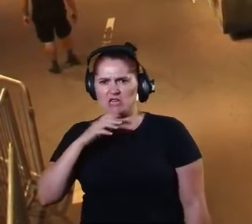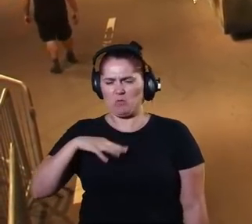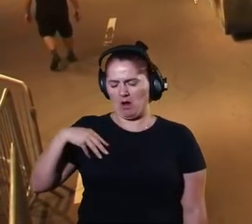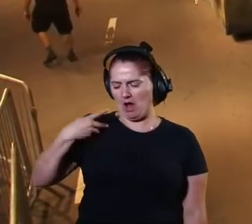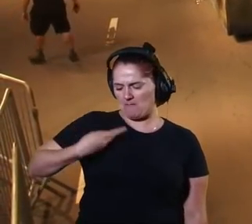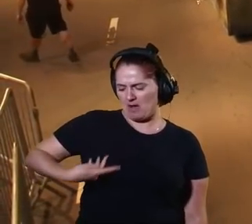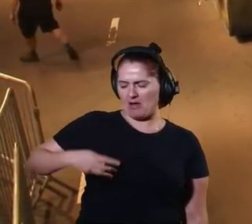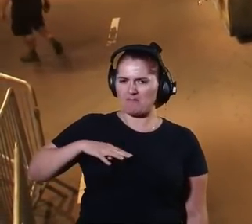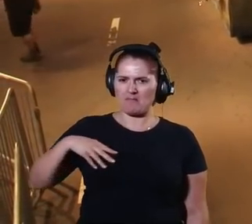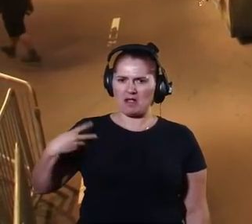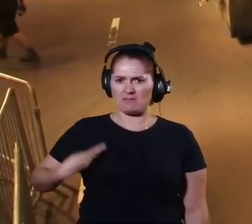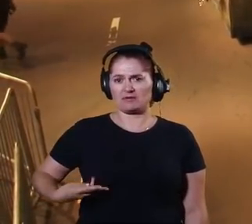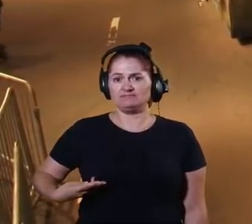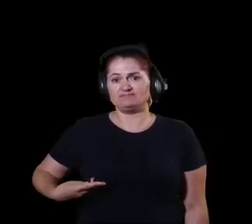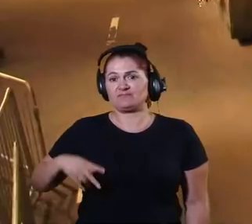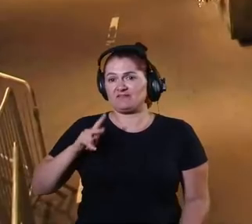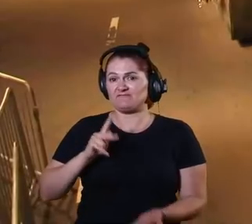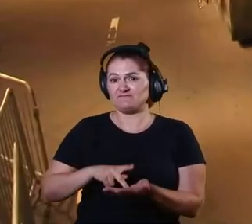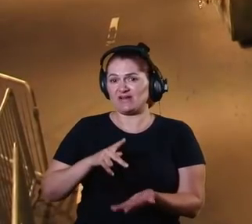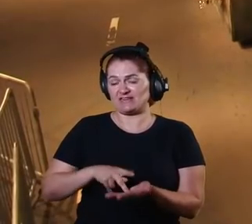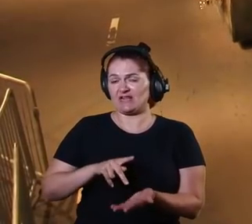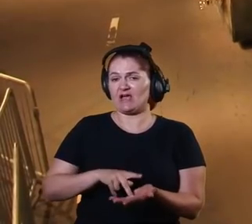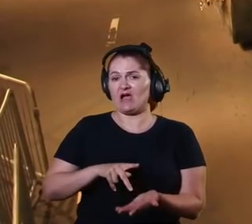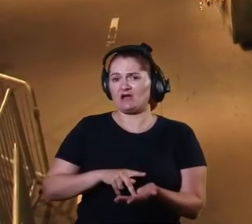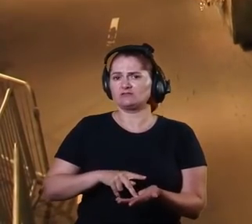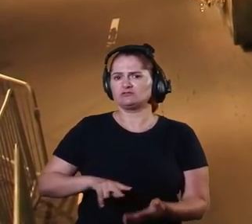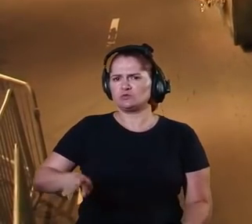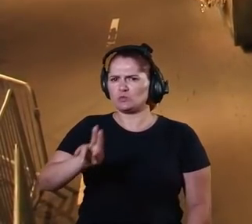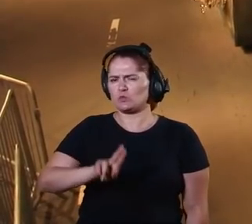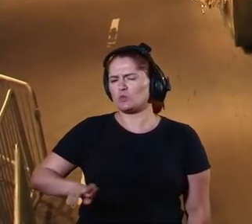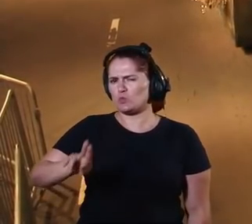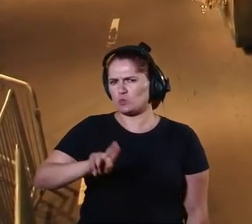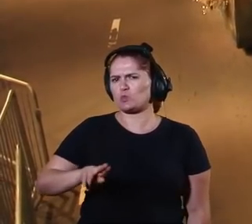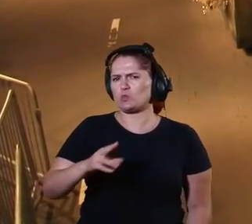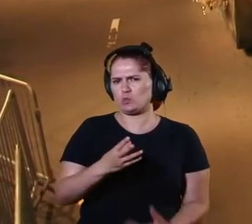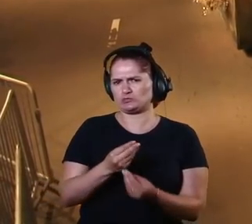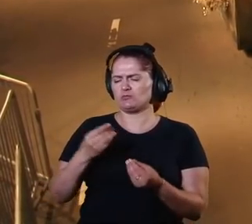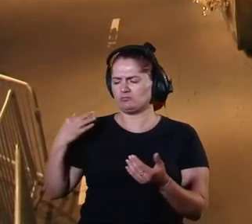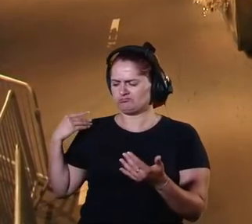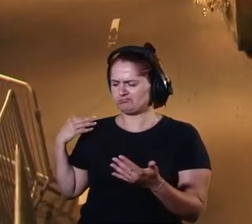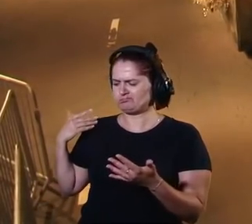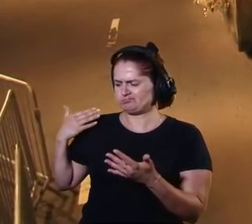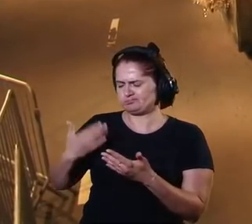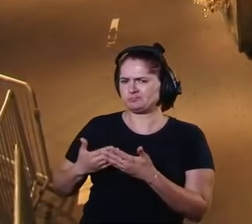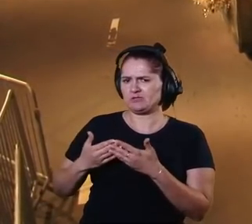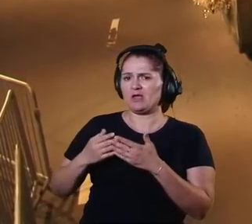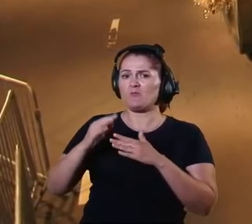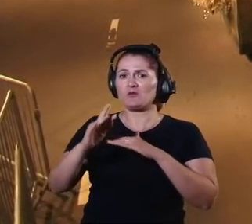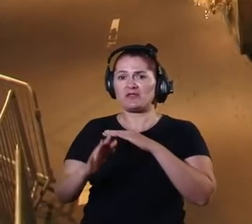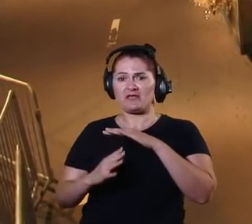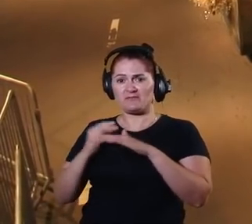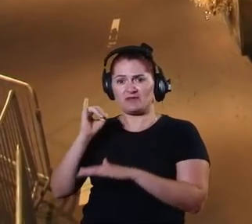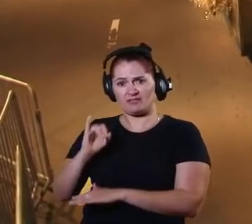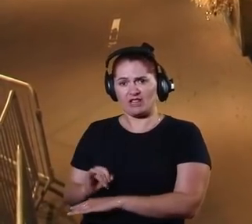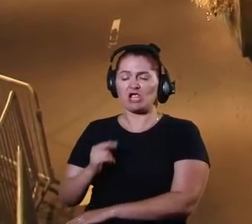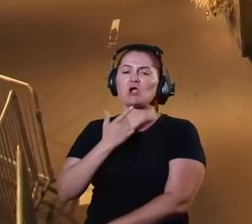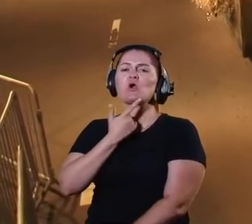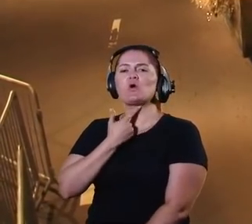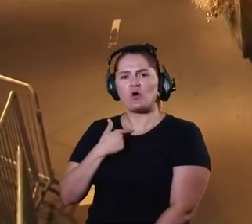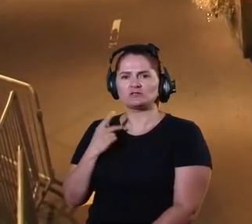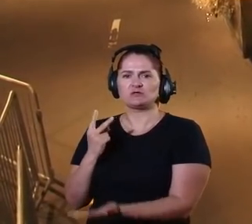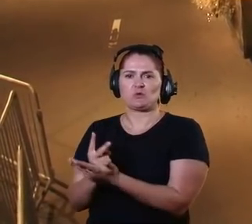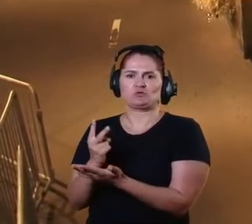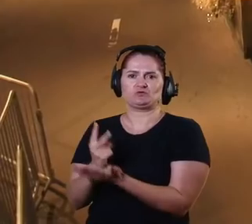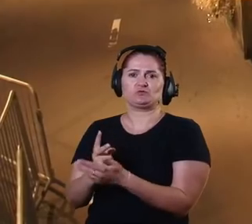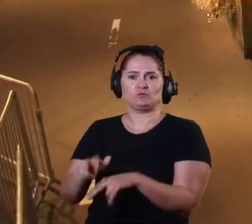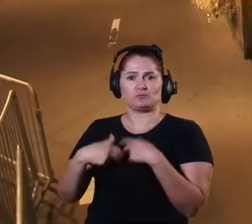xadrez. O xadrez foi muito usado. E o xadrez, a colonização, o imigrante italiano usava muito, gostava muito e gosta ainda. Tanto é que as toalhas